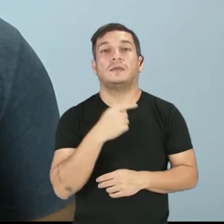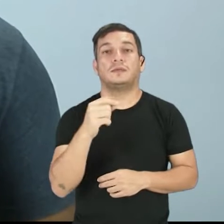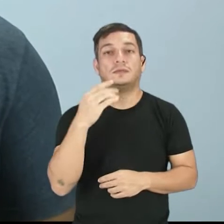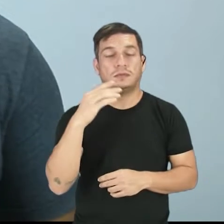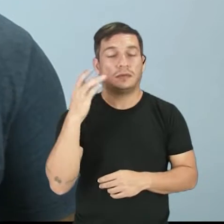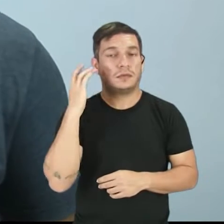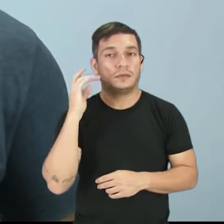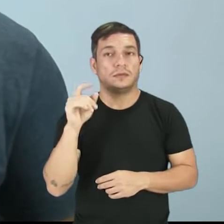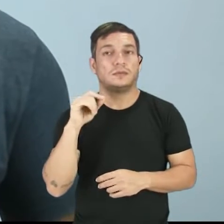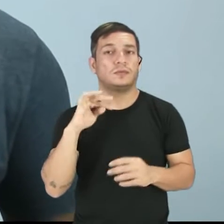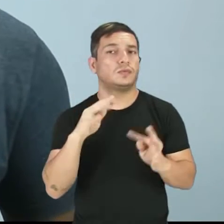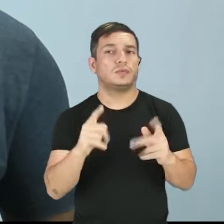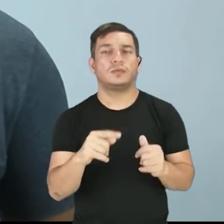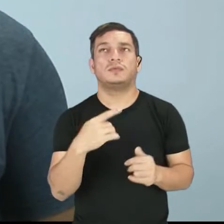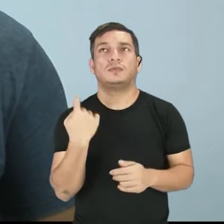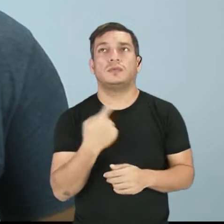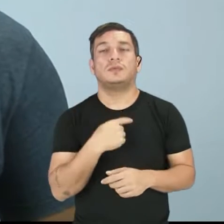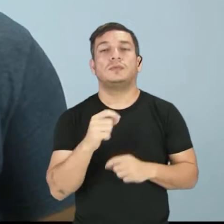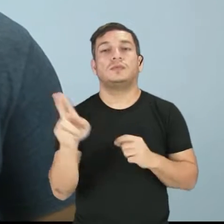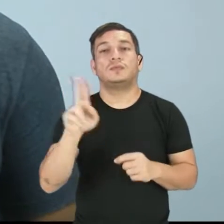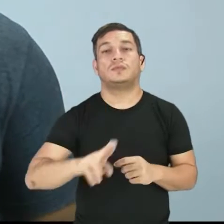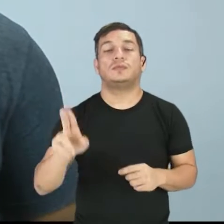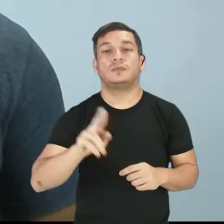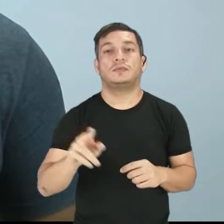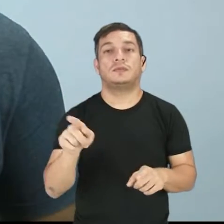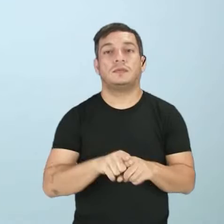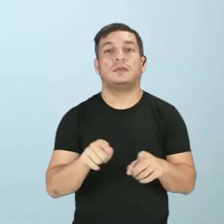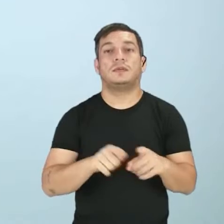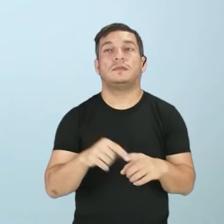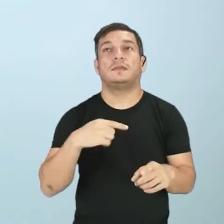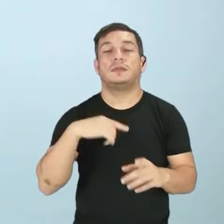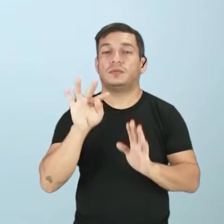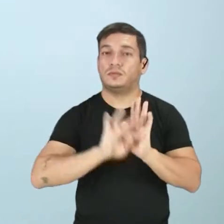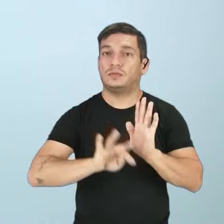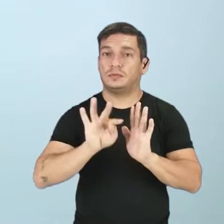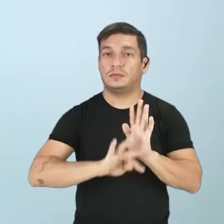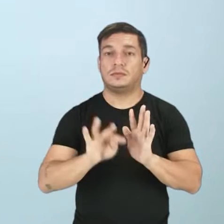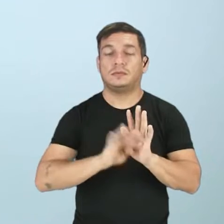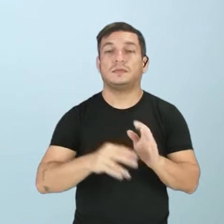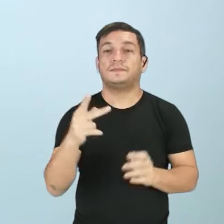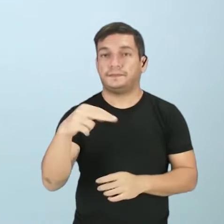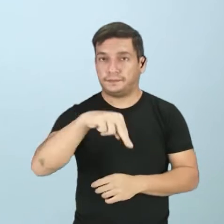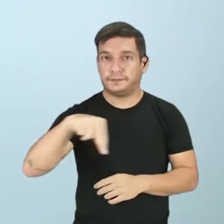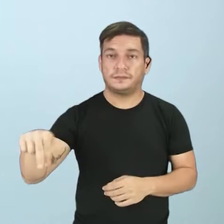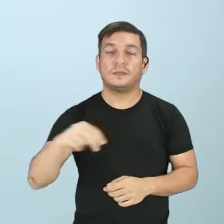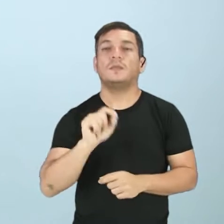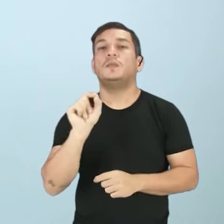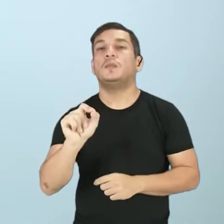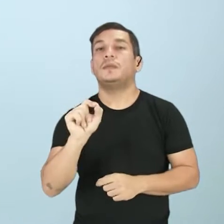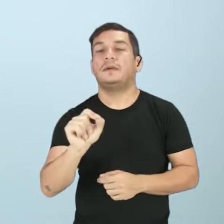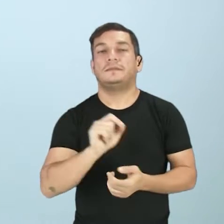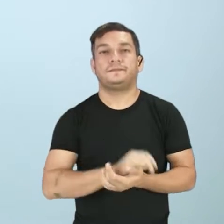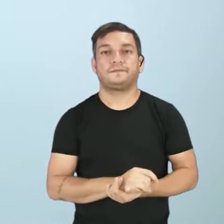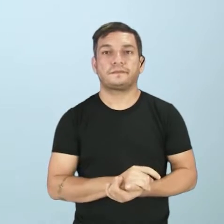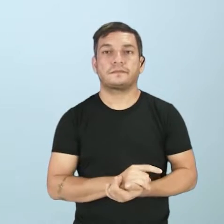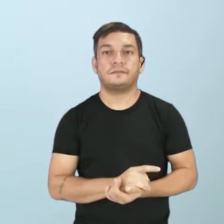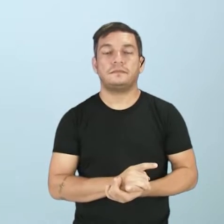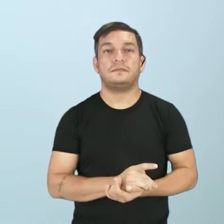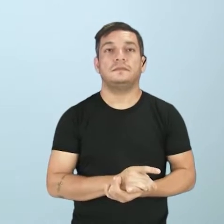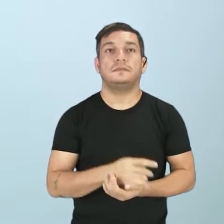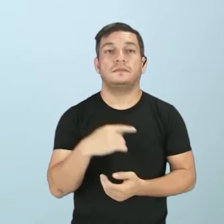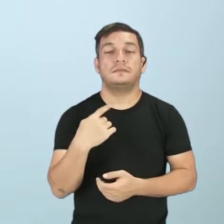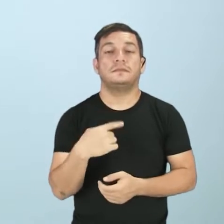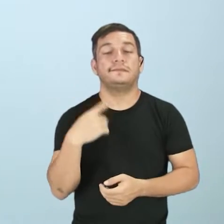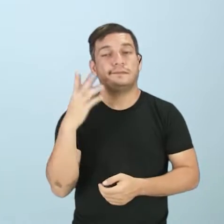Acredito que todos nós utilizamos muito dentro dos nossos textos esse pronome, o que, né? Tanto que a gente